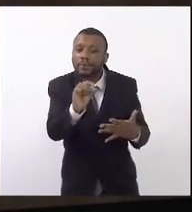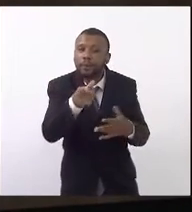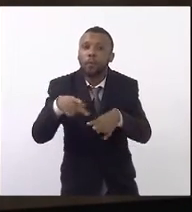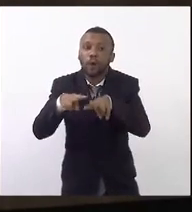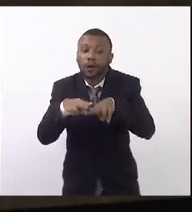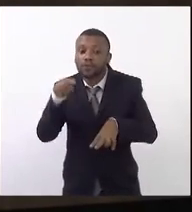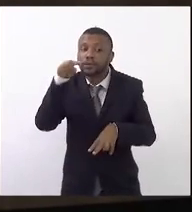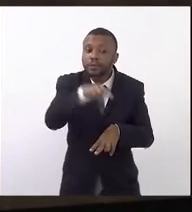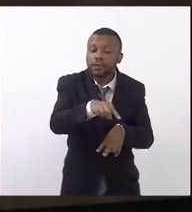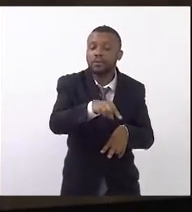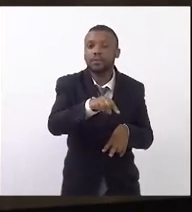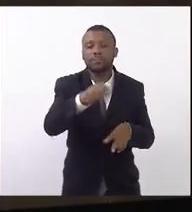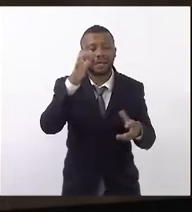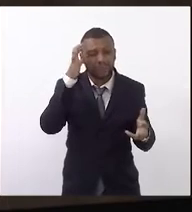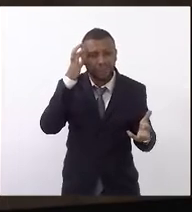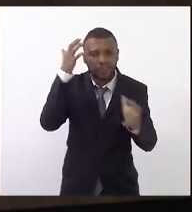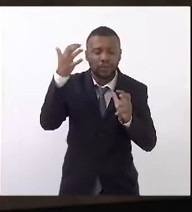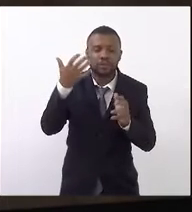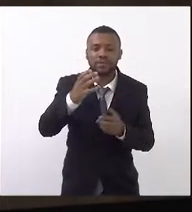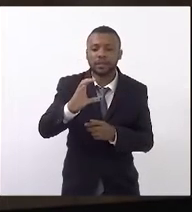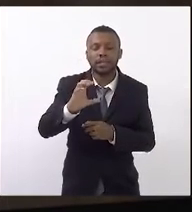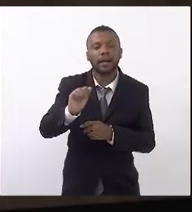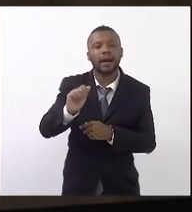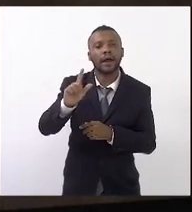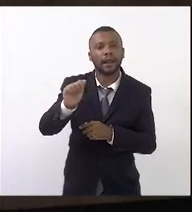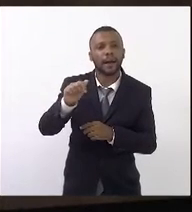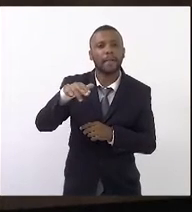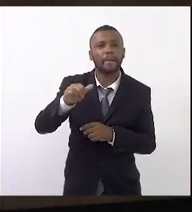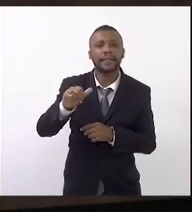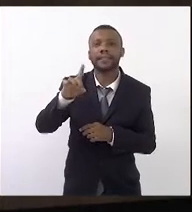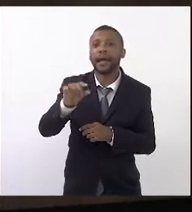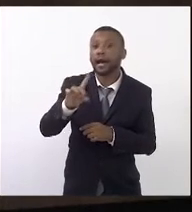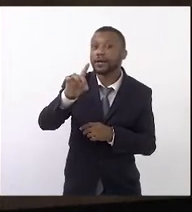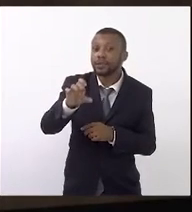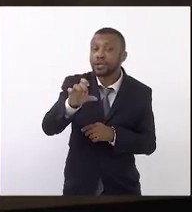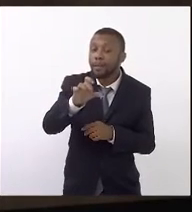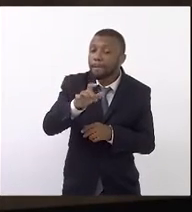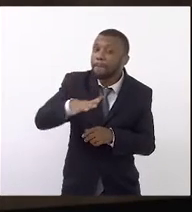pública. Então, o parecer, senhor presidente, é pela